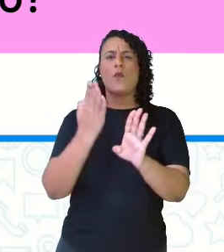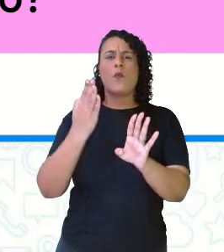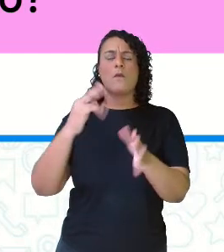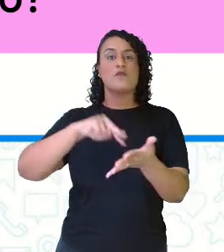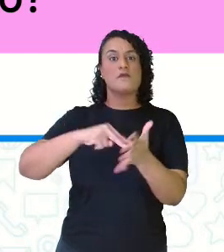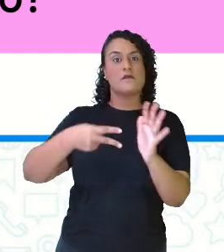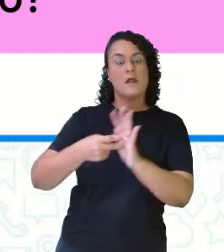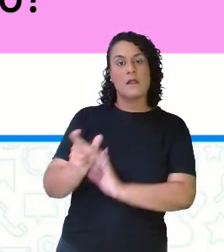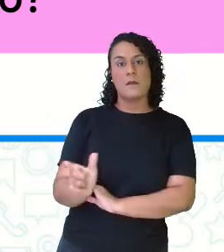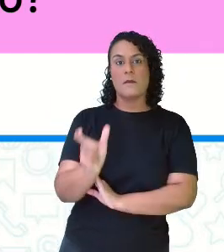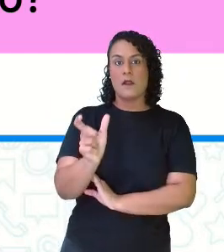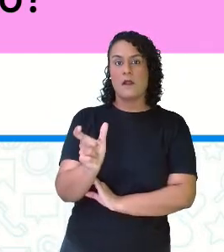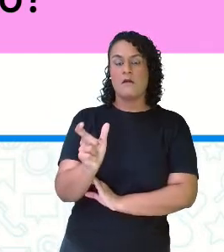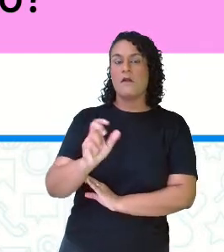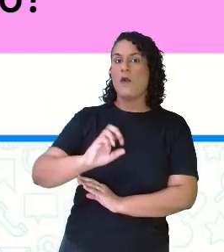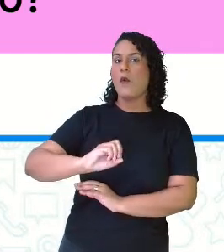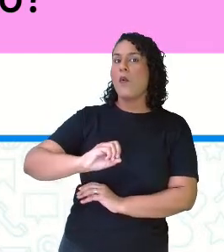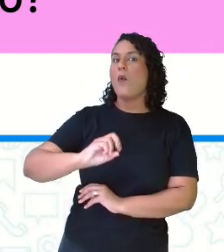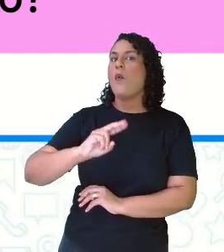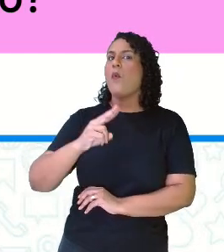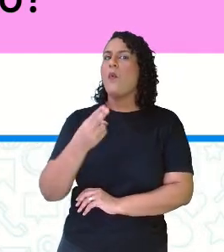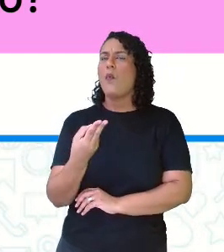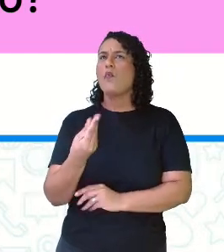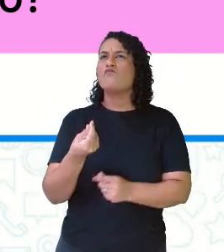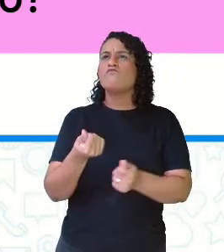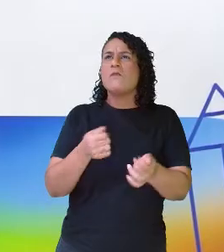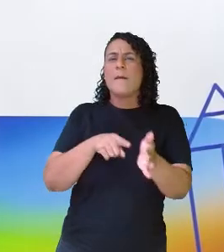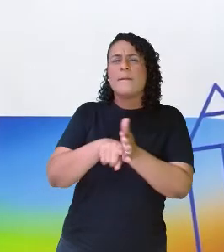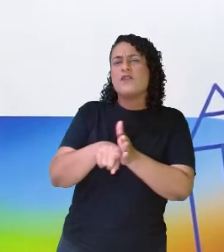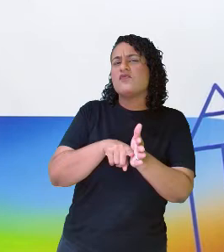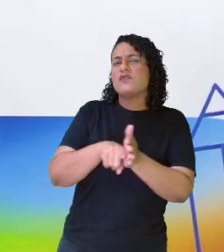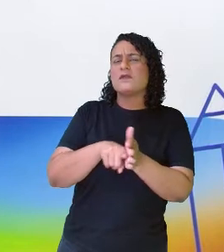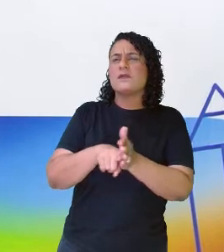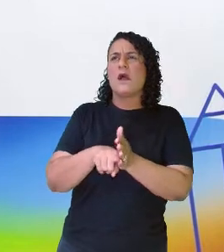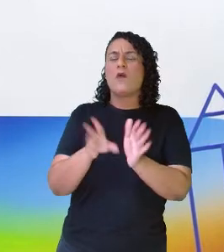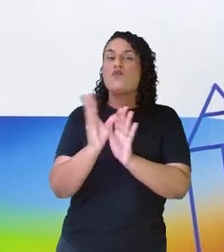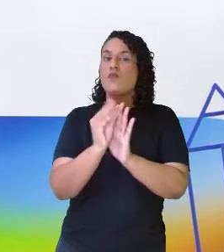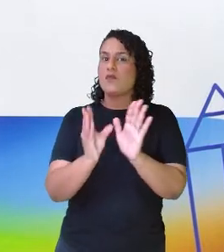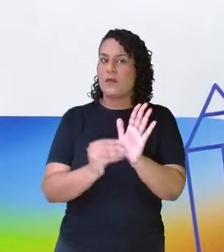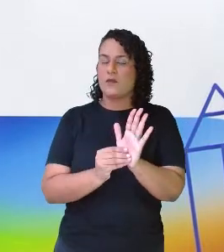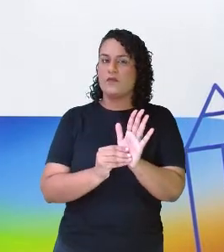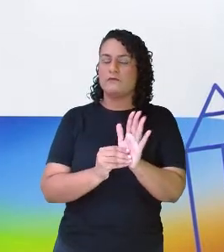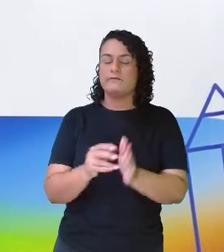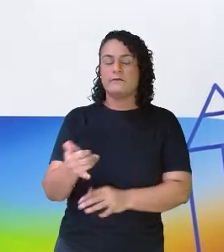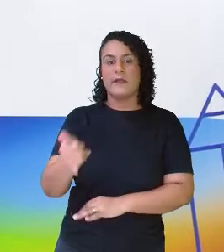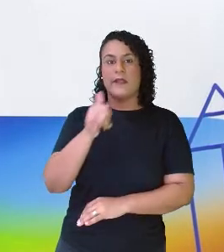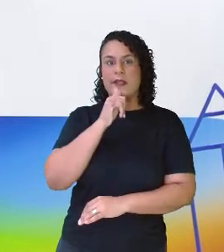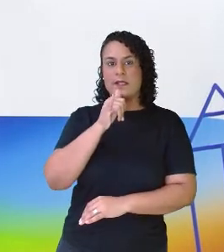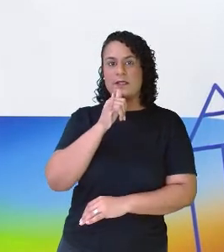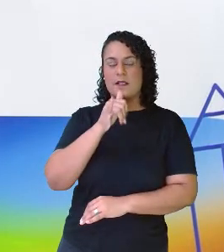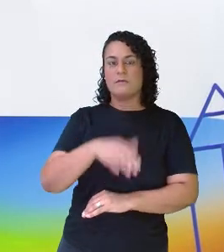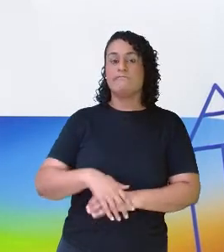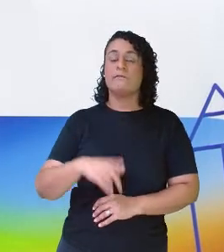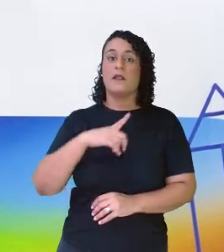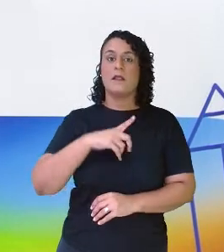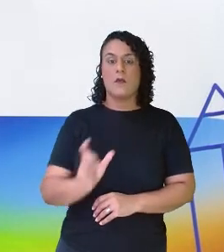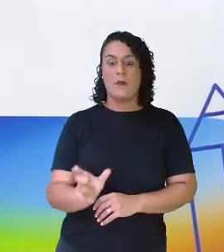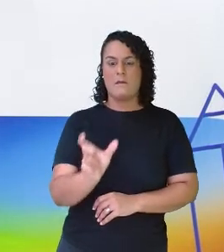ou querem saber mais sobre algum assunto? Por exemplo, a gente fala aqui uma palavra bem